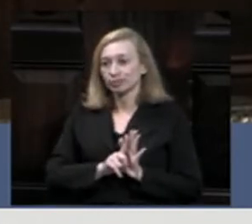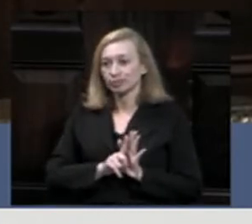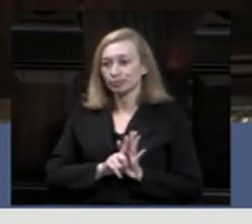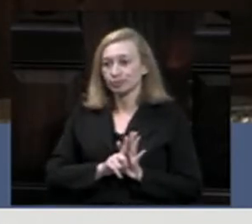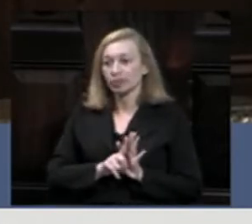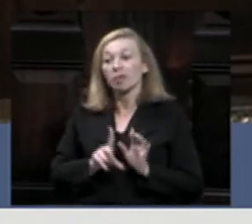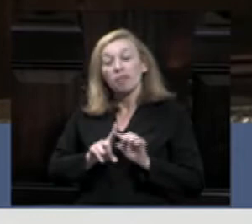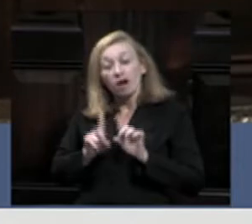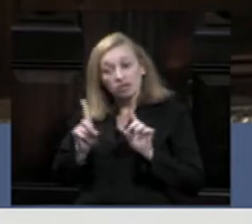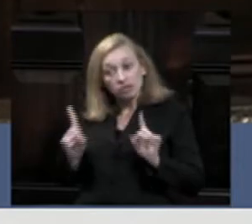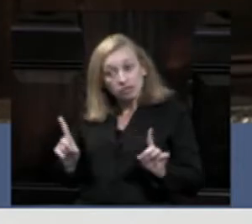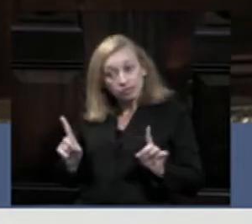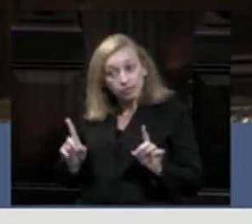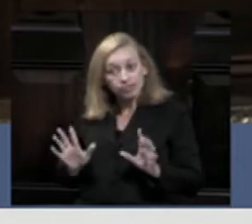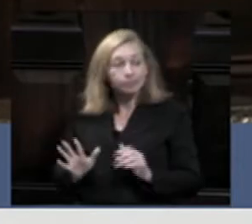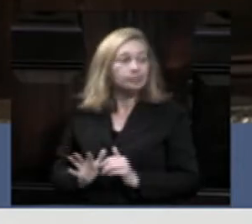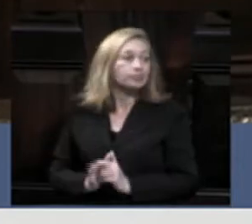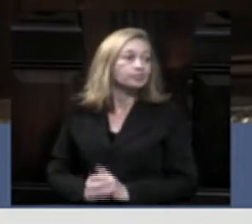Mas,